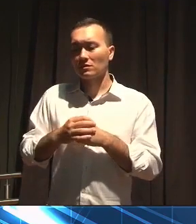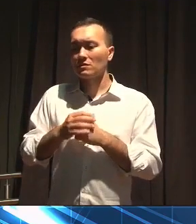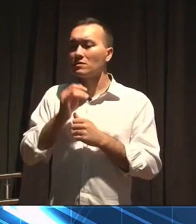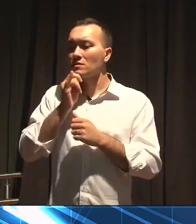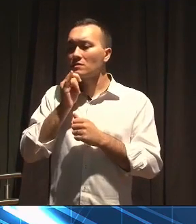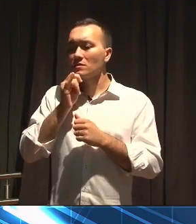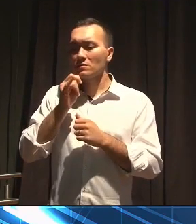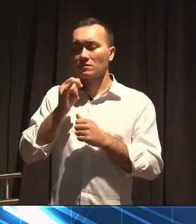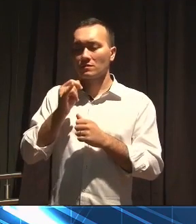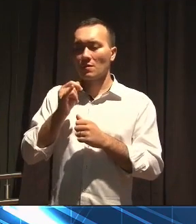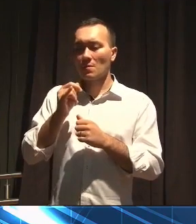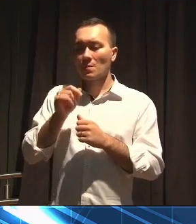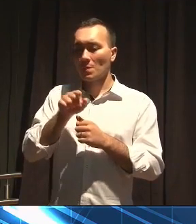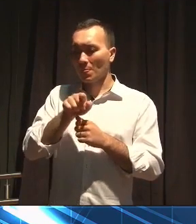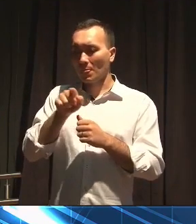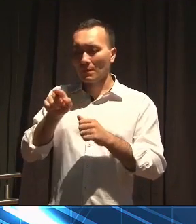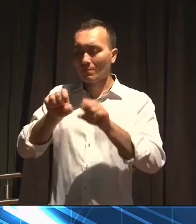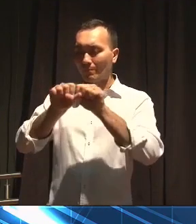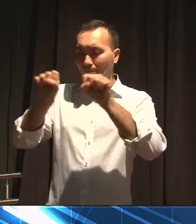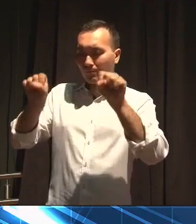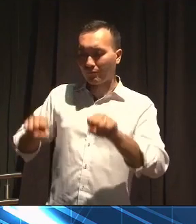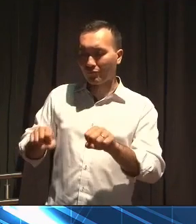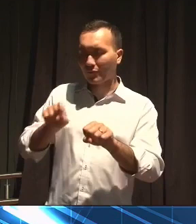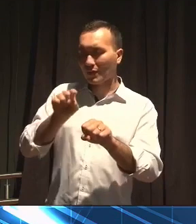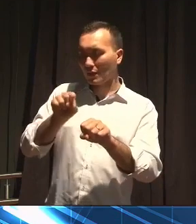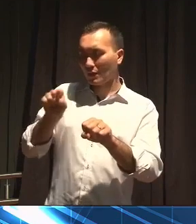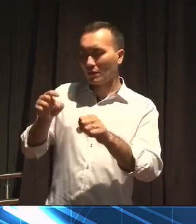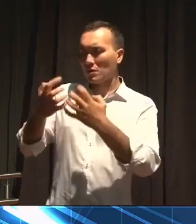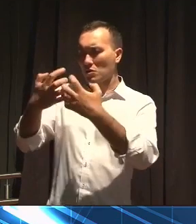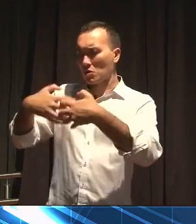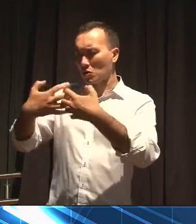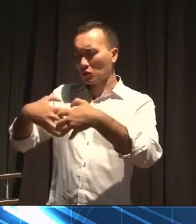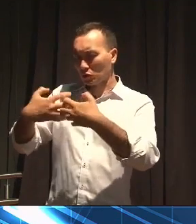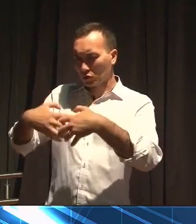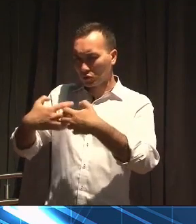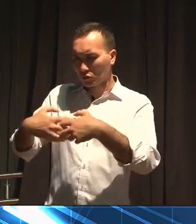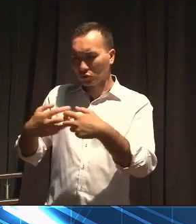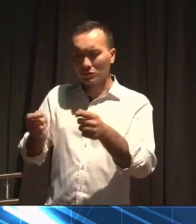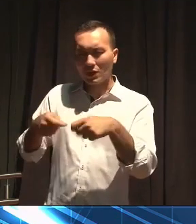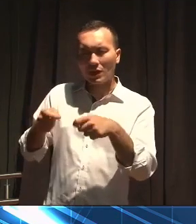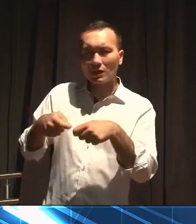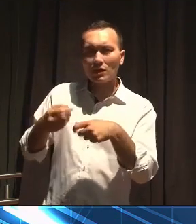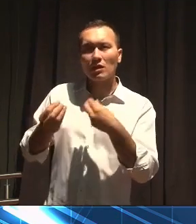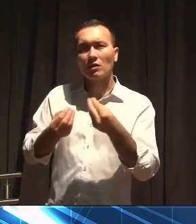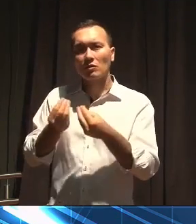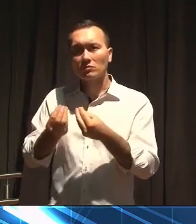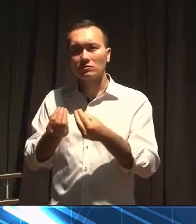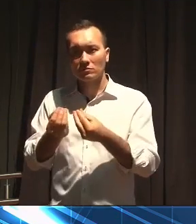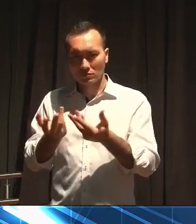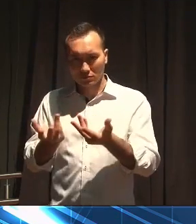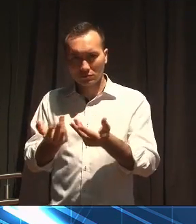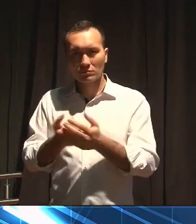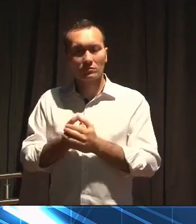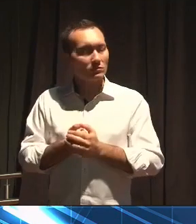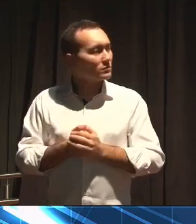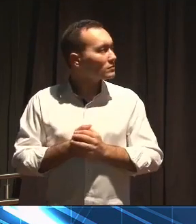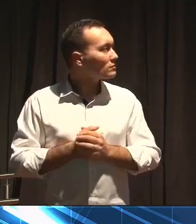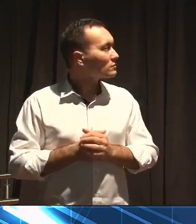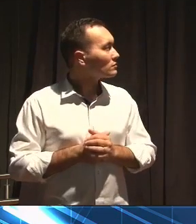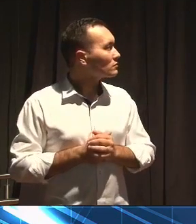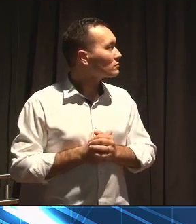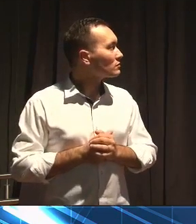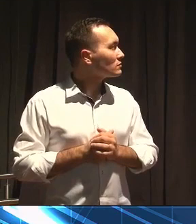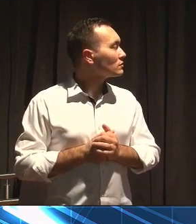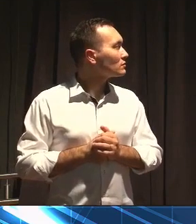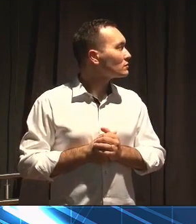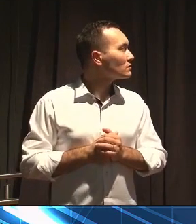para operar em um determinado sistema. Uma coisa interessante que eu trouxe aqui é a questão do Gartner, que em 2018 ele já falava